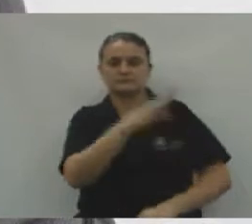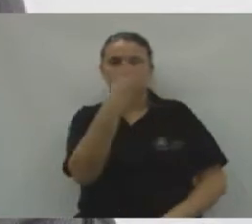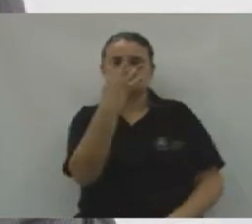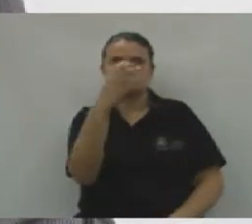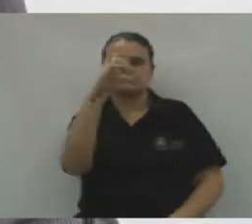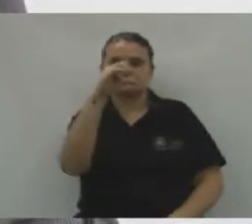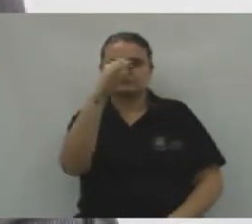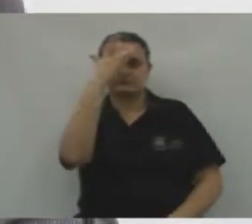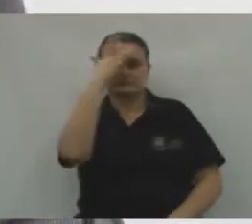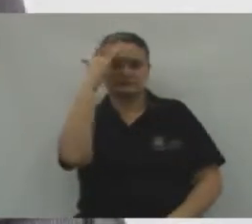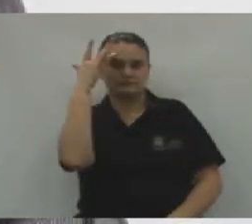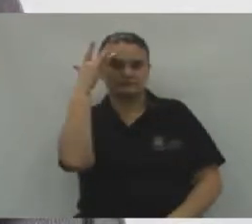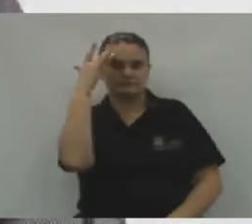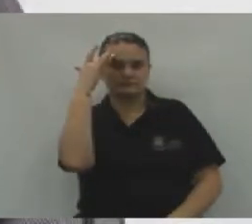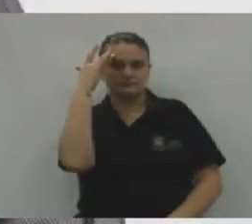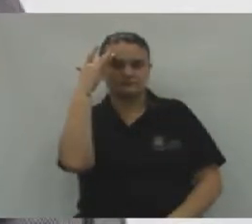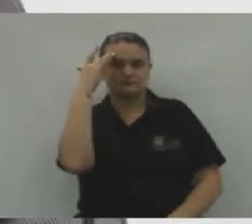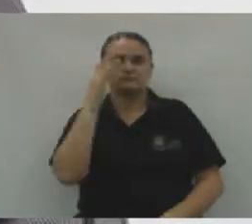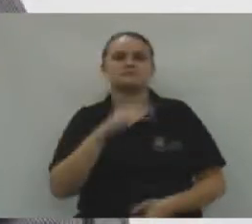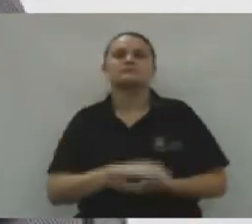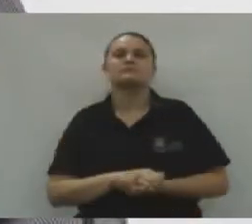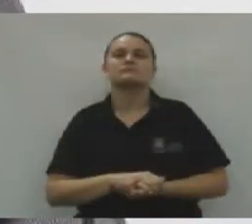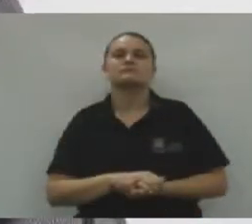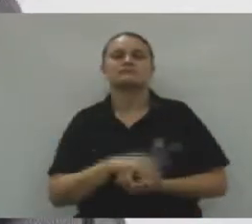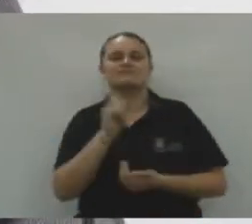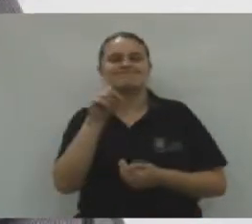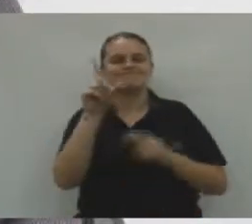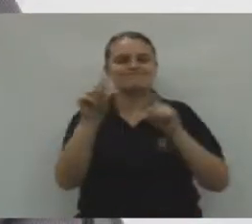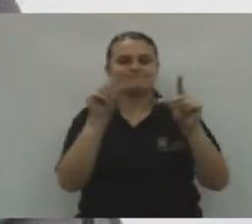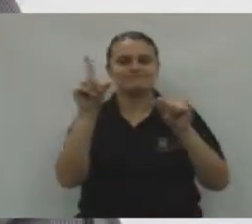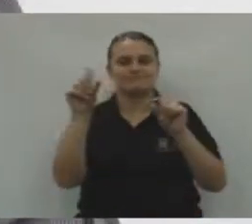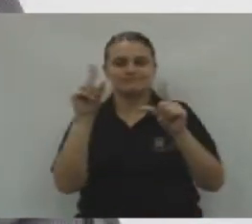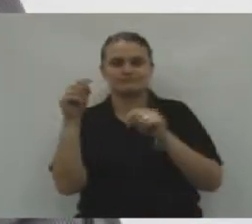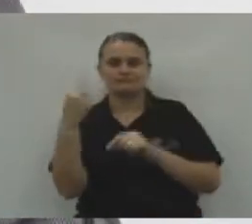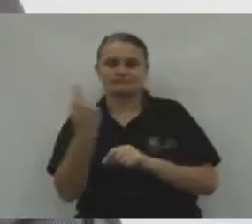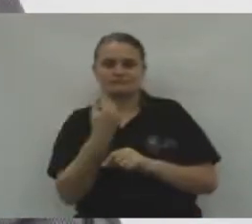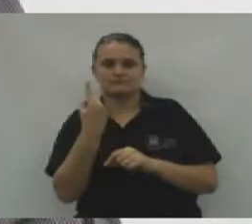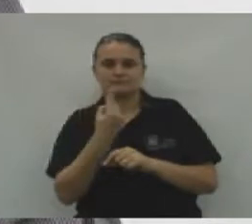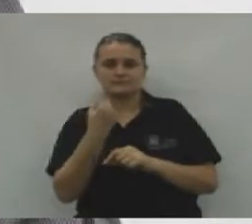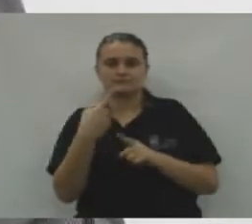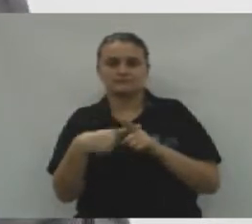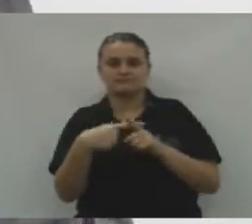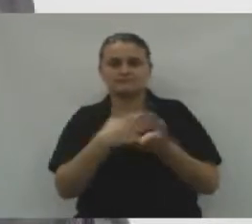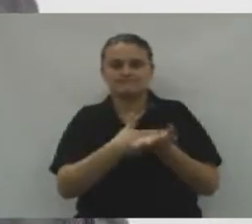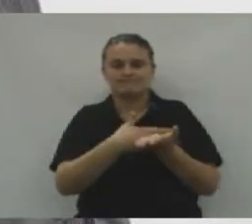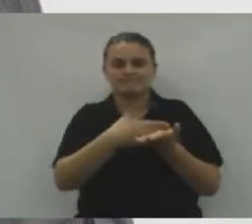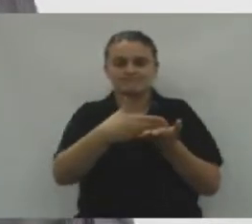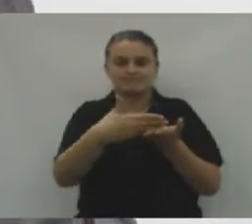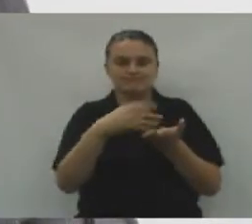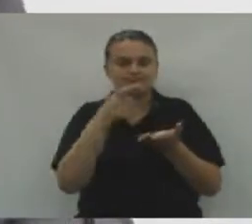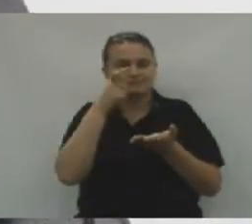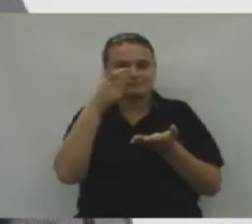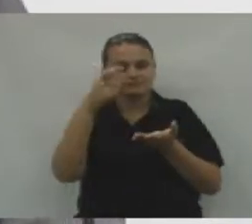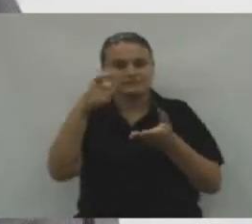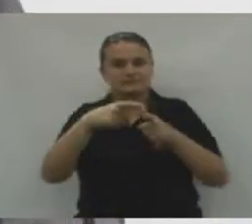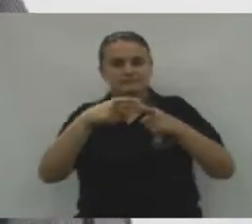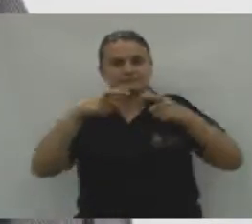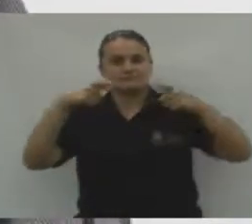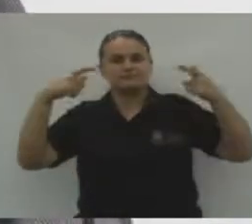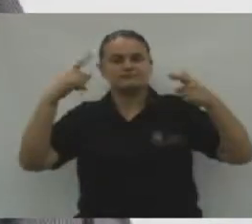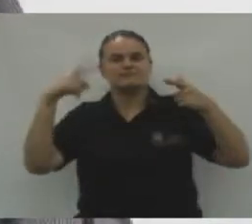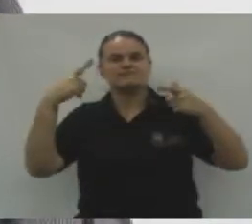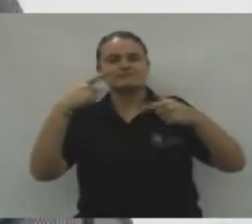produtores. Isso é uma seleção natural, né? Que acontece, porque no decorrer desse processo, às vezes o